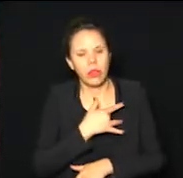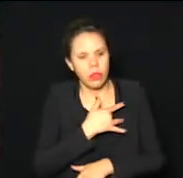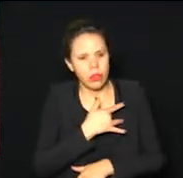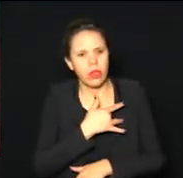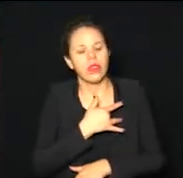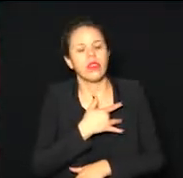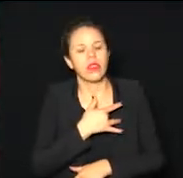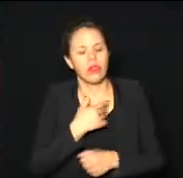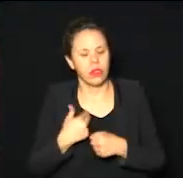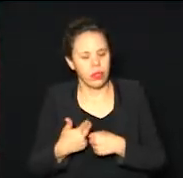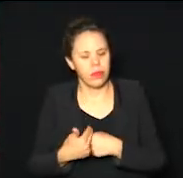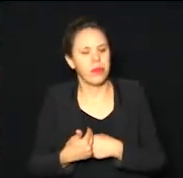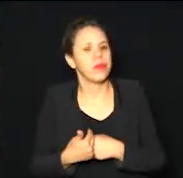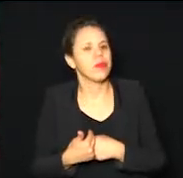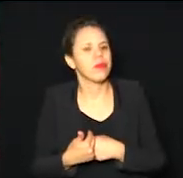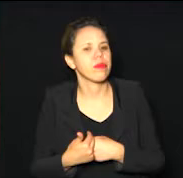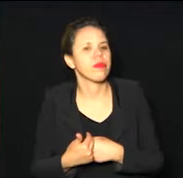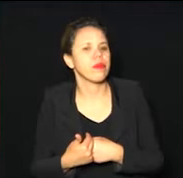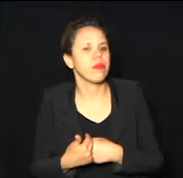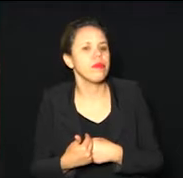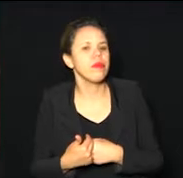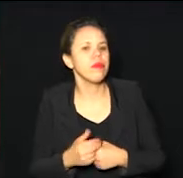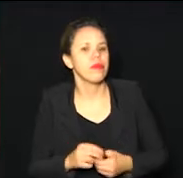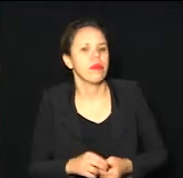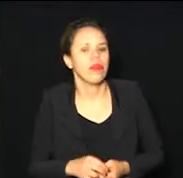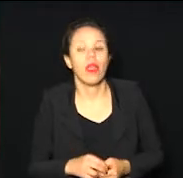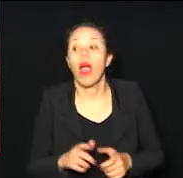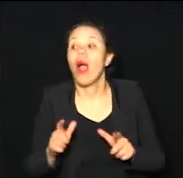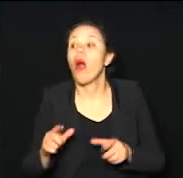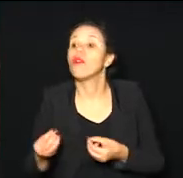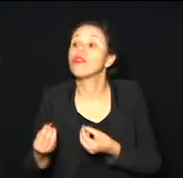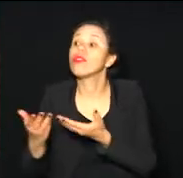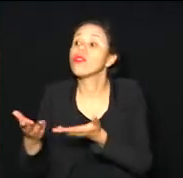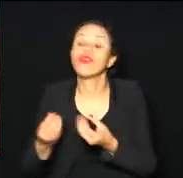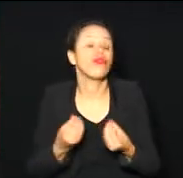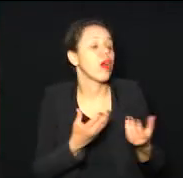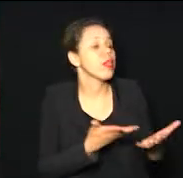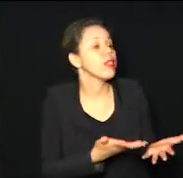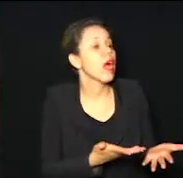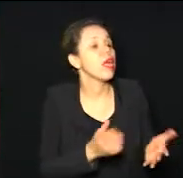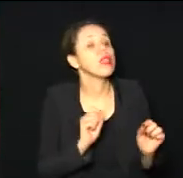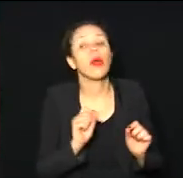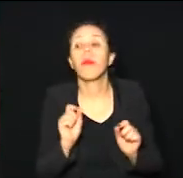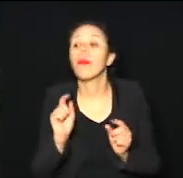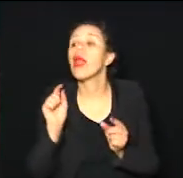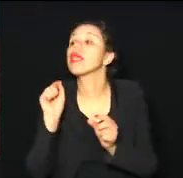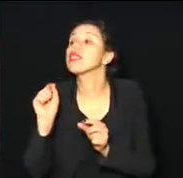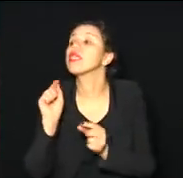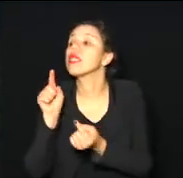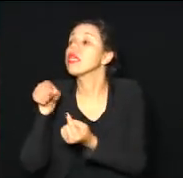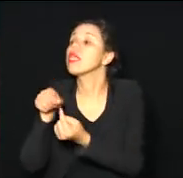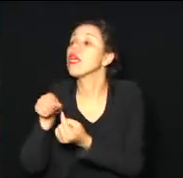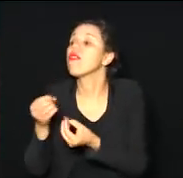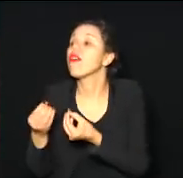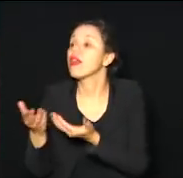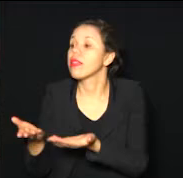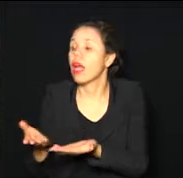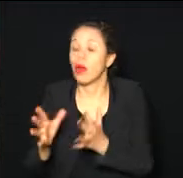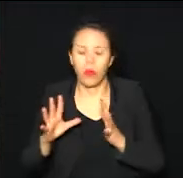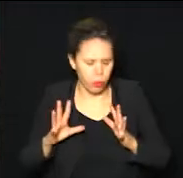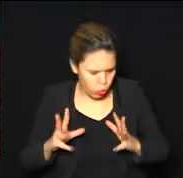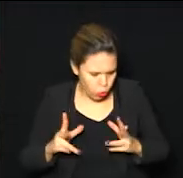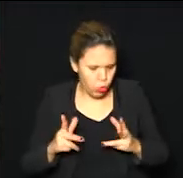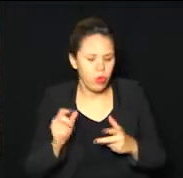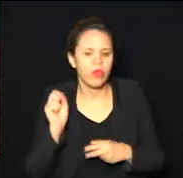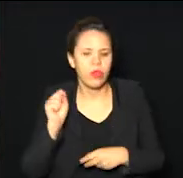não entramos na questão de para onde ia, mas ou para quem especificamente isso